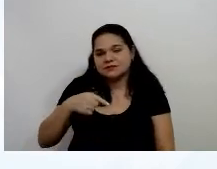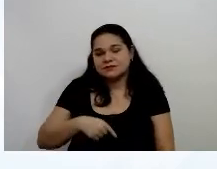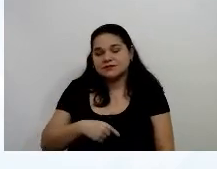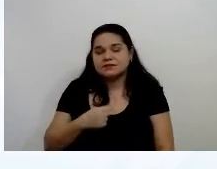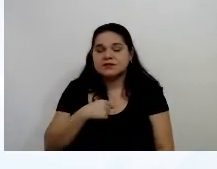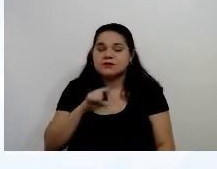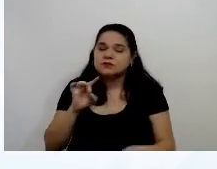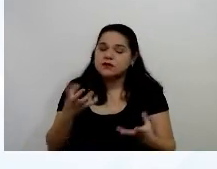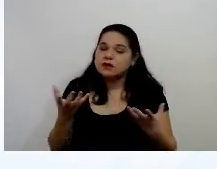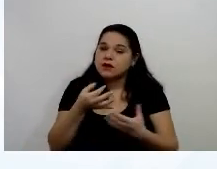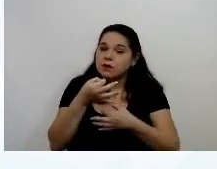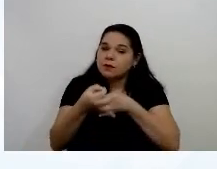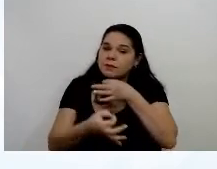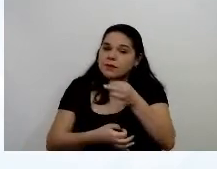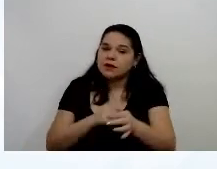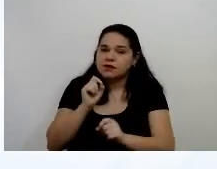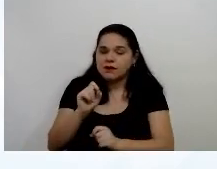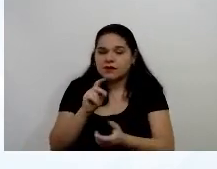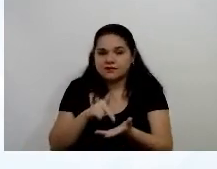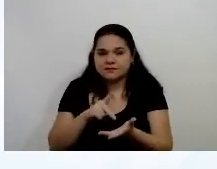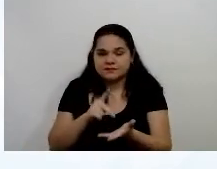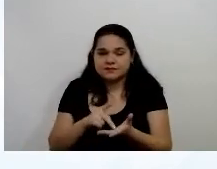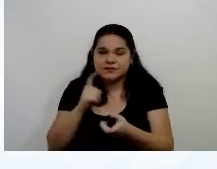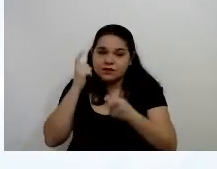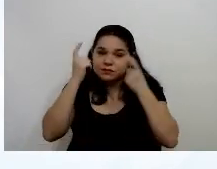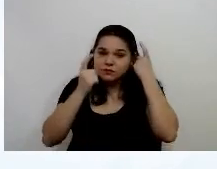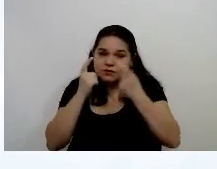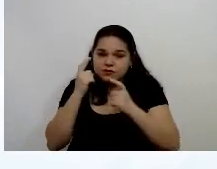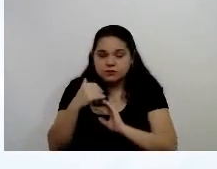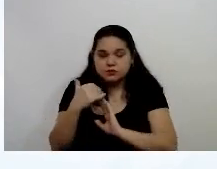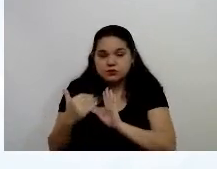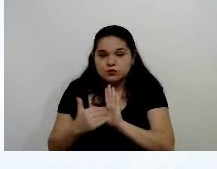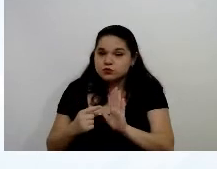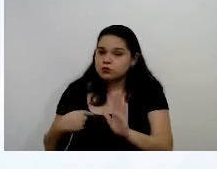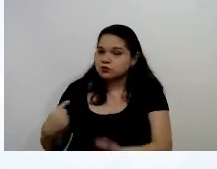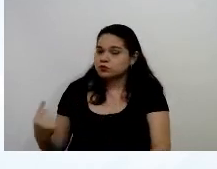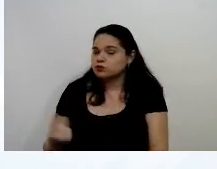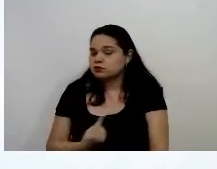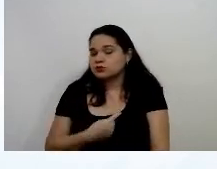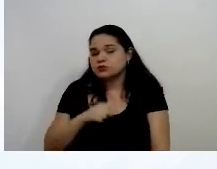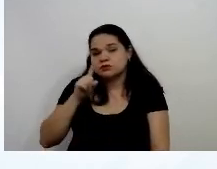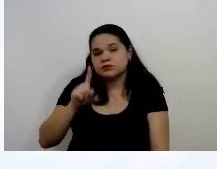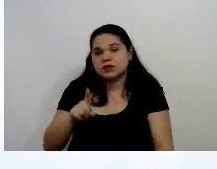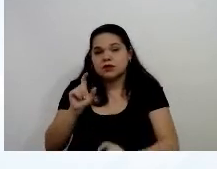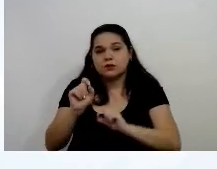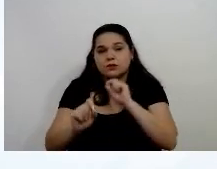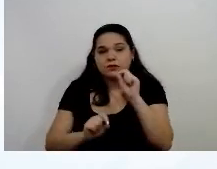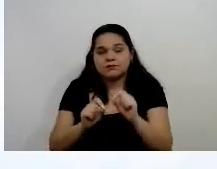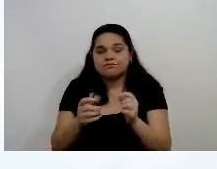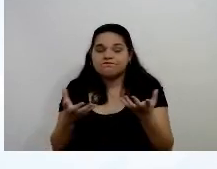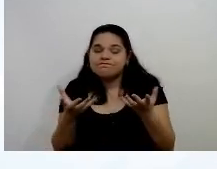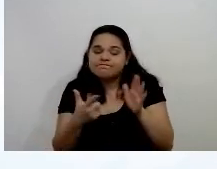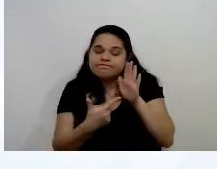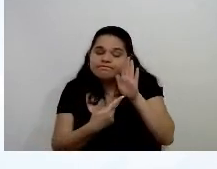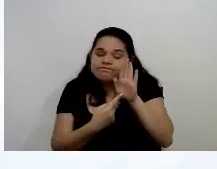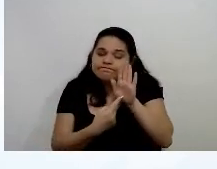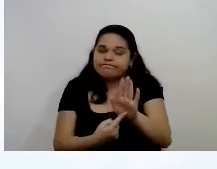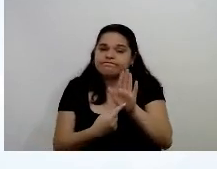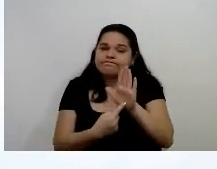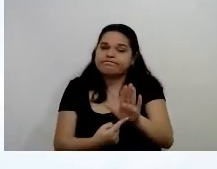queria comentar, na realidade, a preocupação de todos nós, né? E mostrar para vocês que